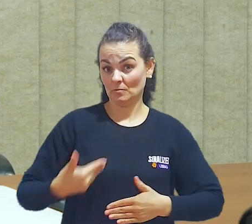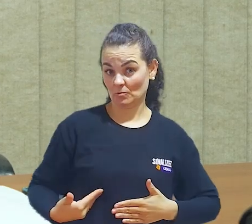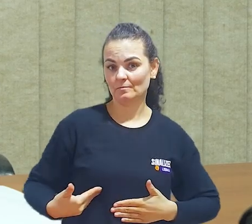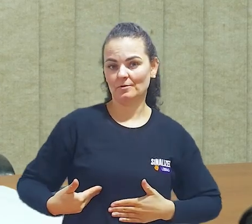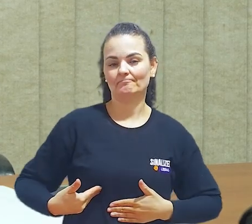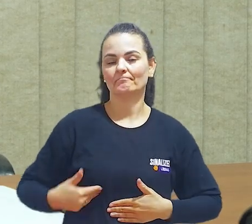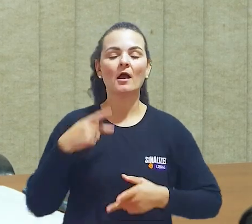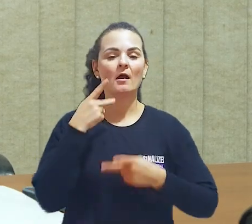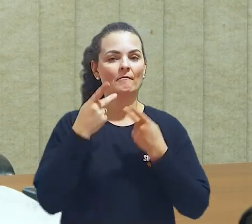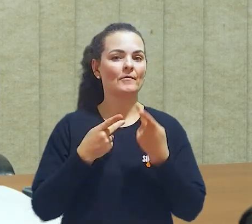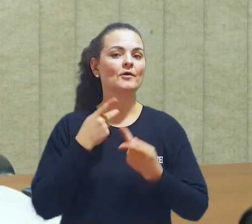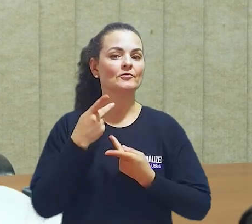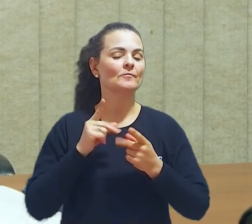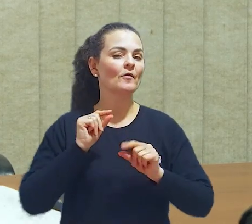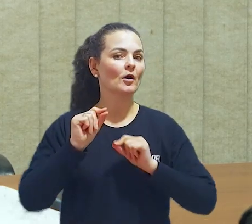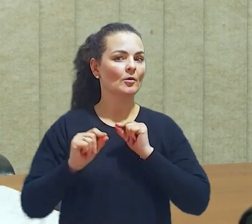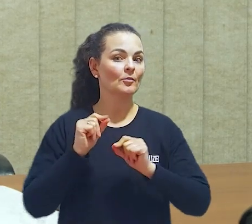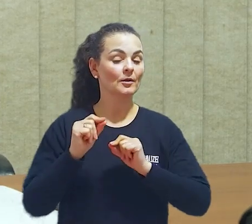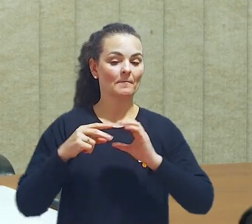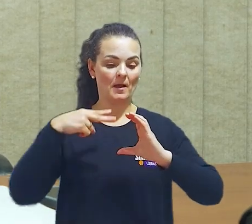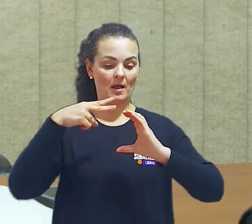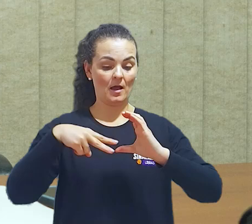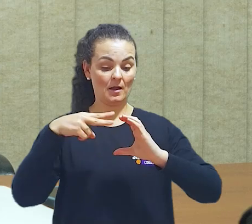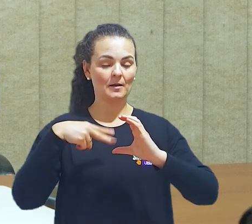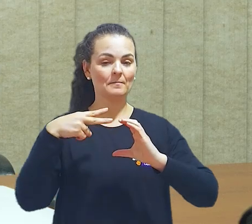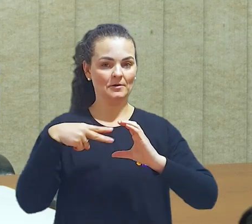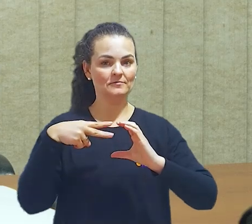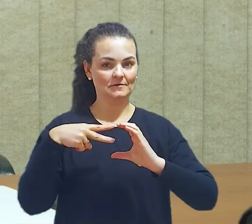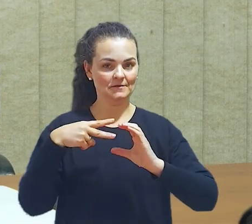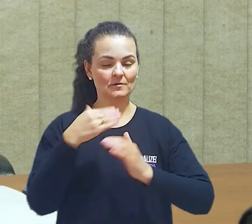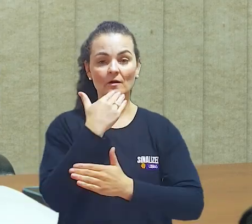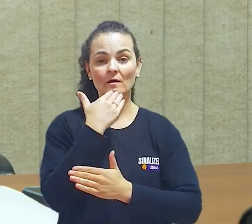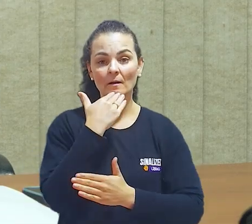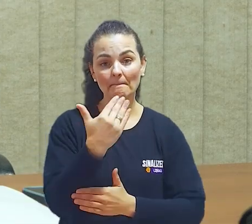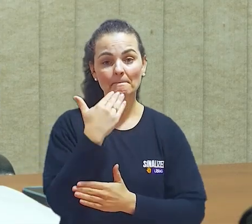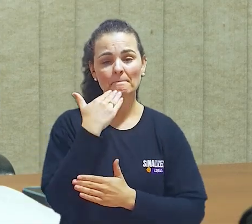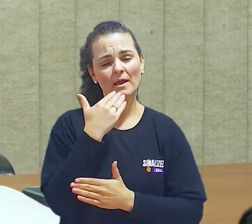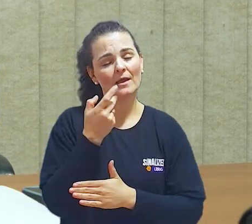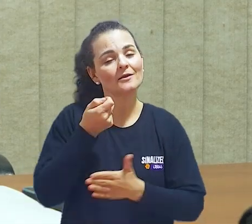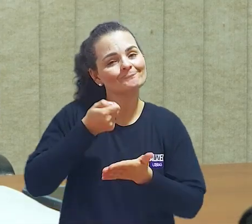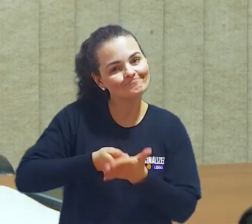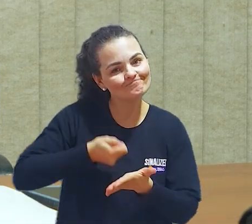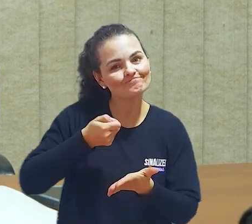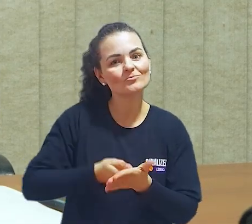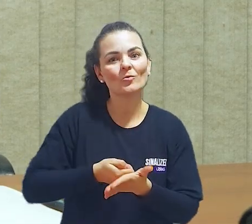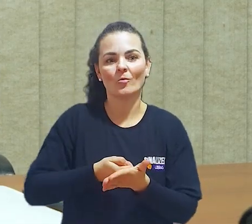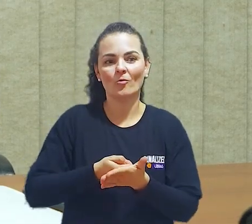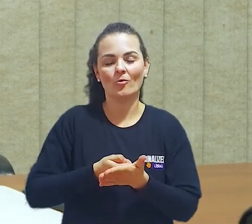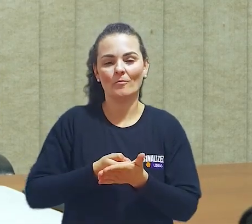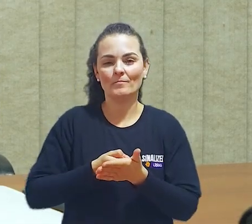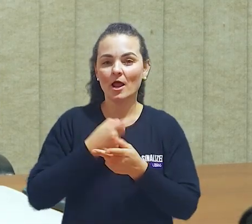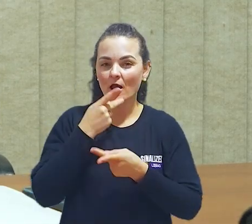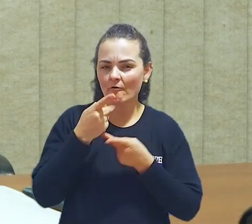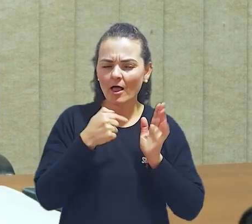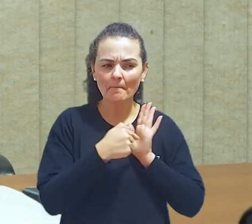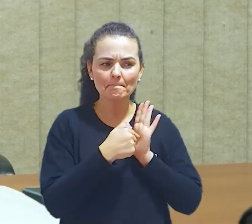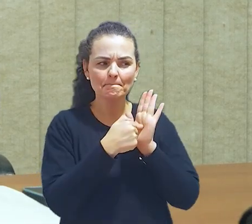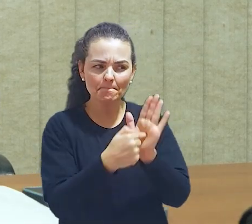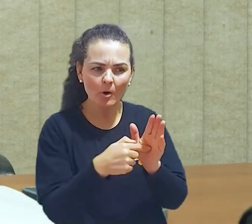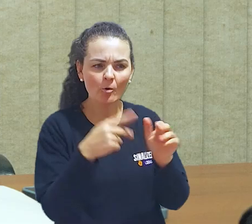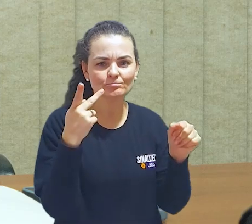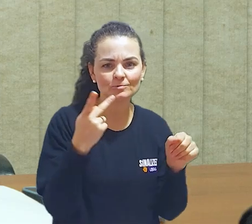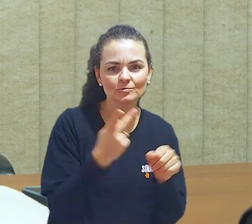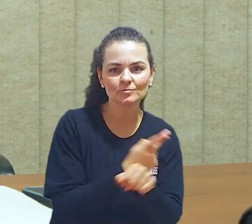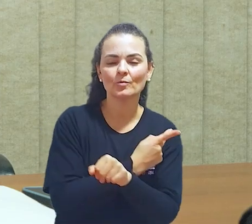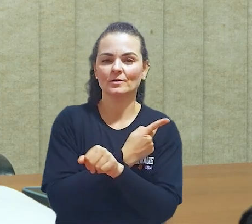costumo dizer também que a Câmara de Vereadores pede, cobra, aponta os erros,